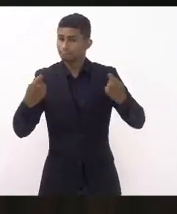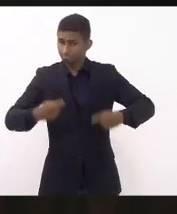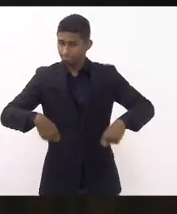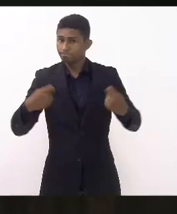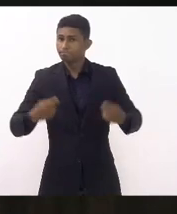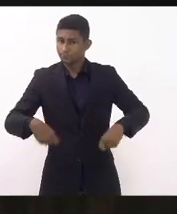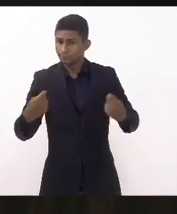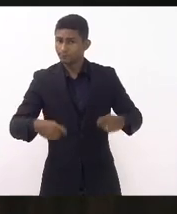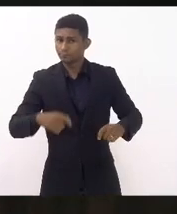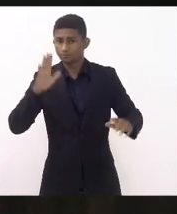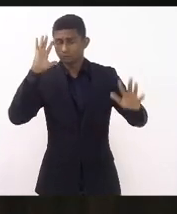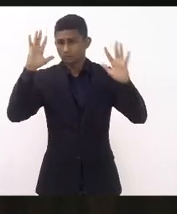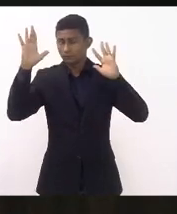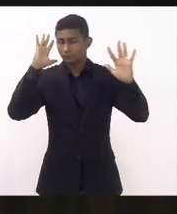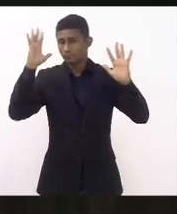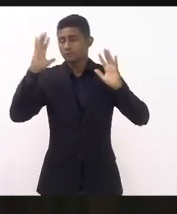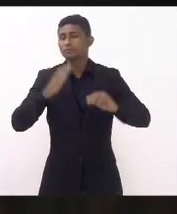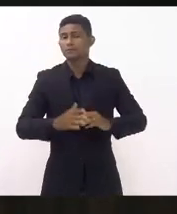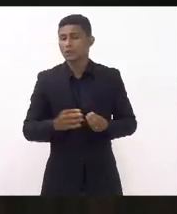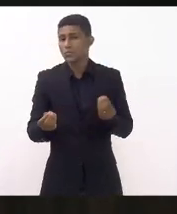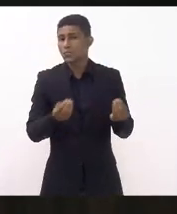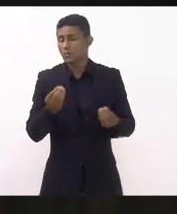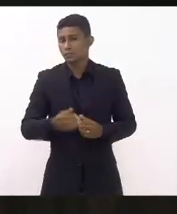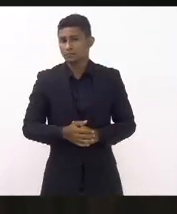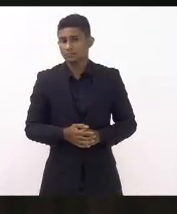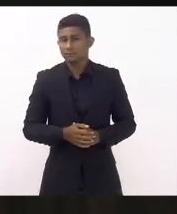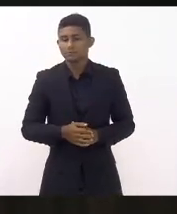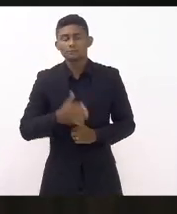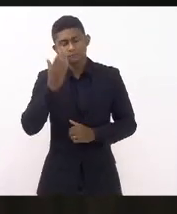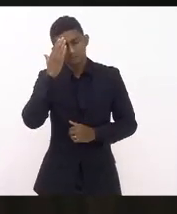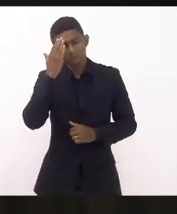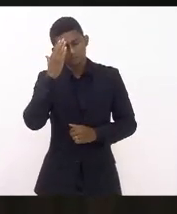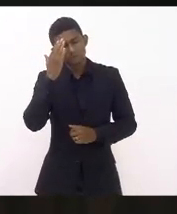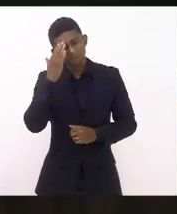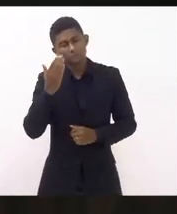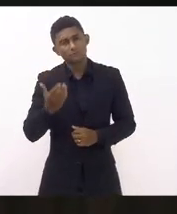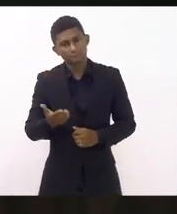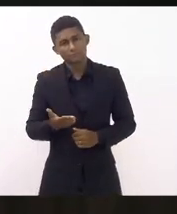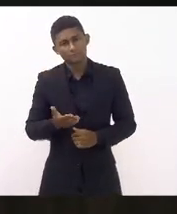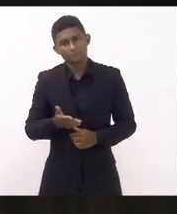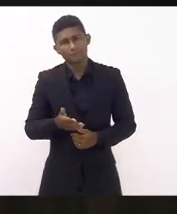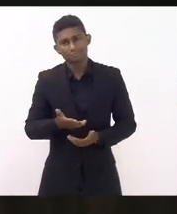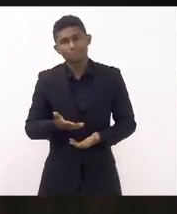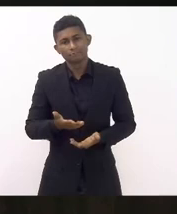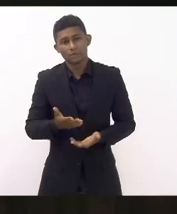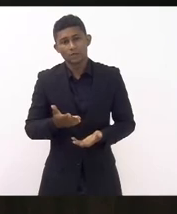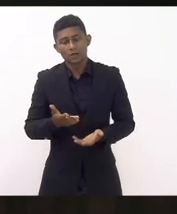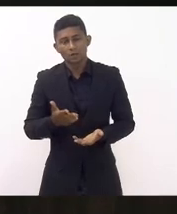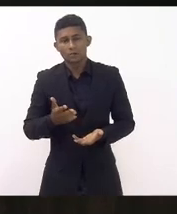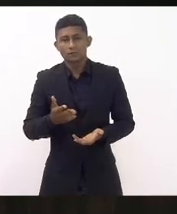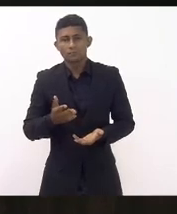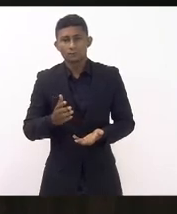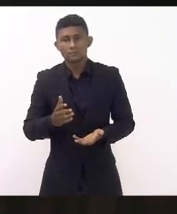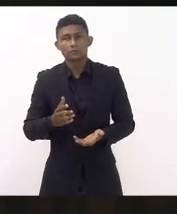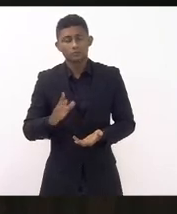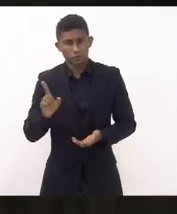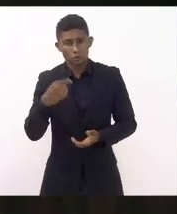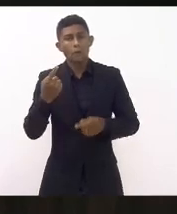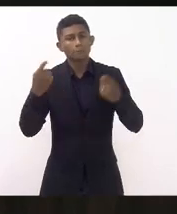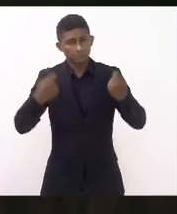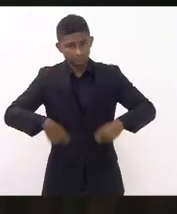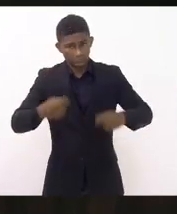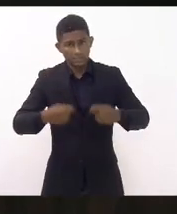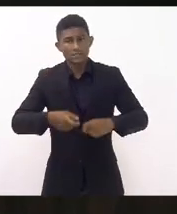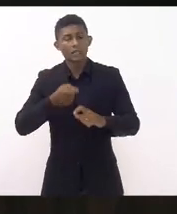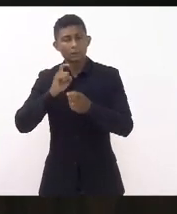ser tratados e lidados. É uma ferida que mexe muito, mas que a gente precisa, de